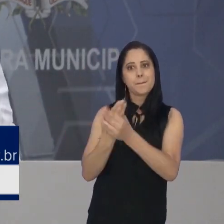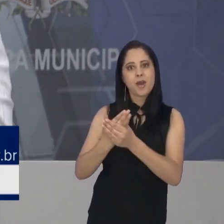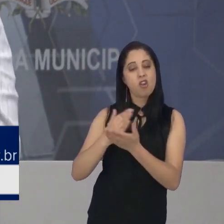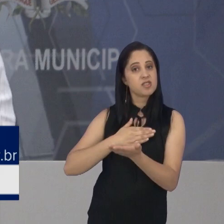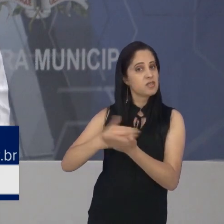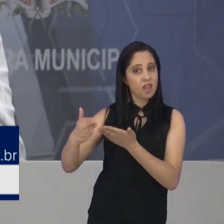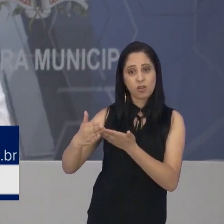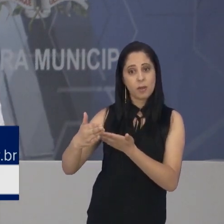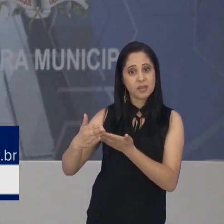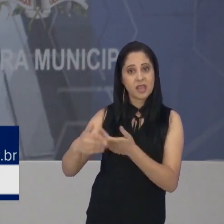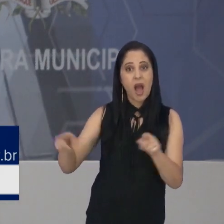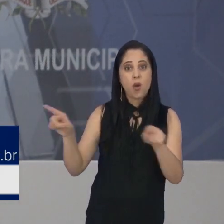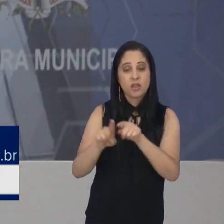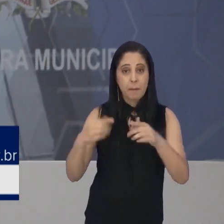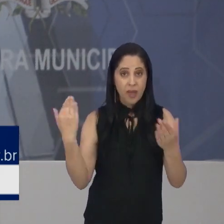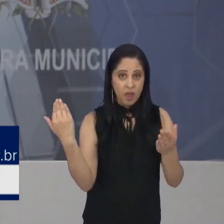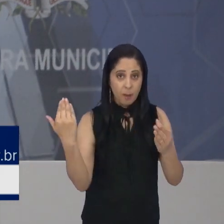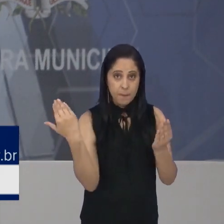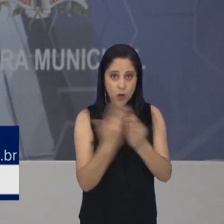os vereadores.